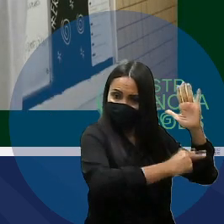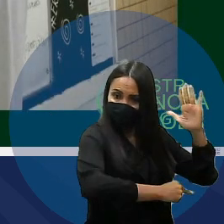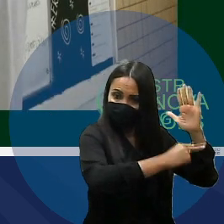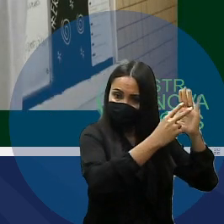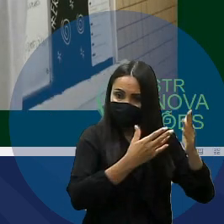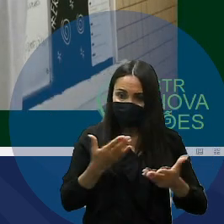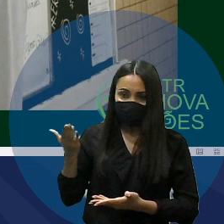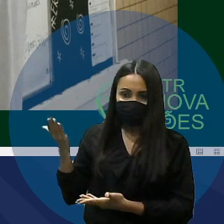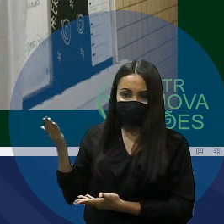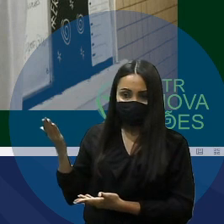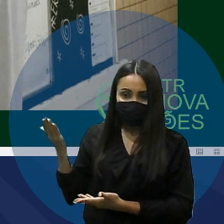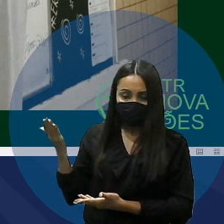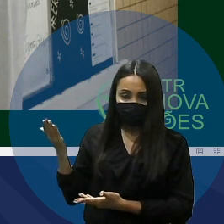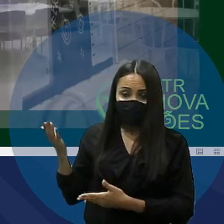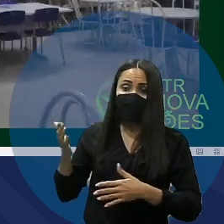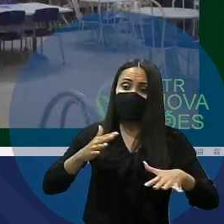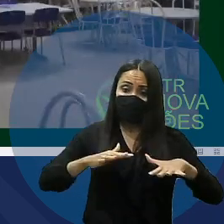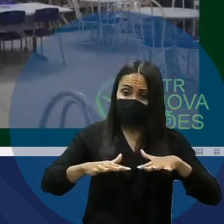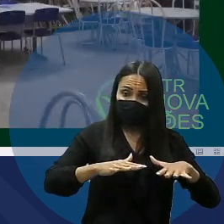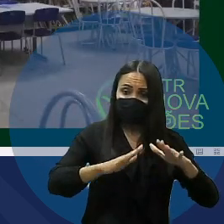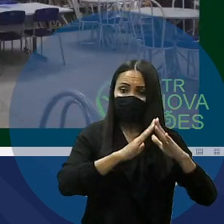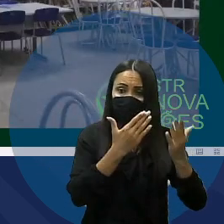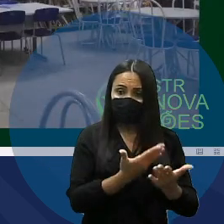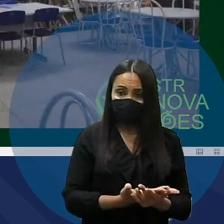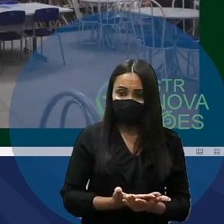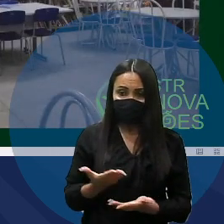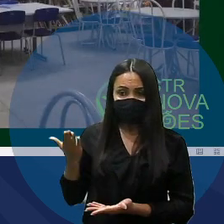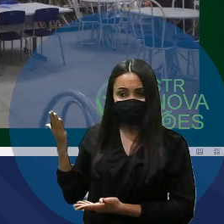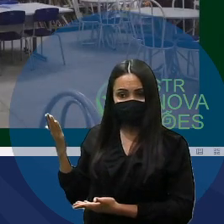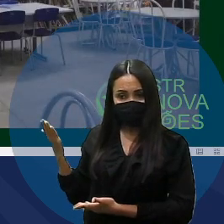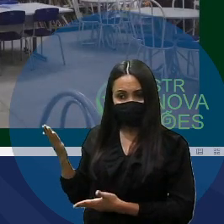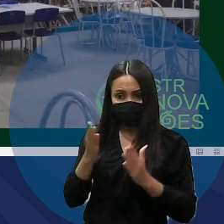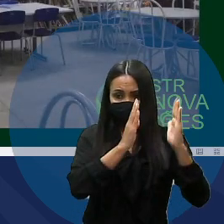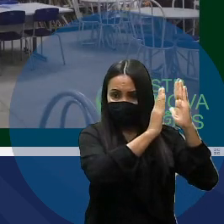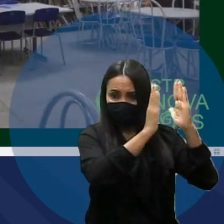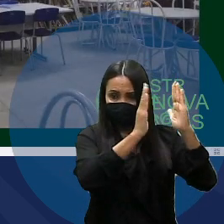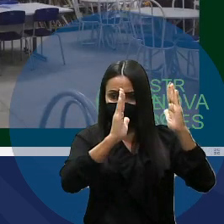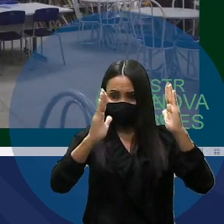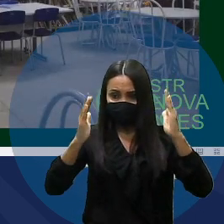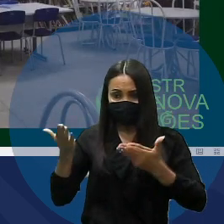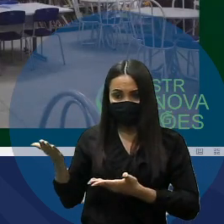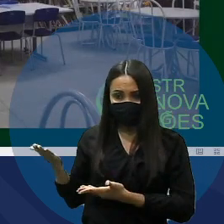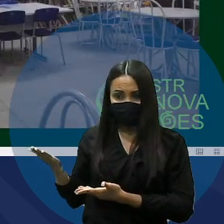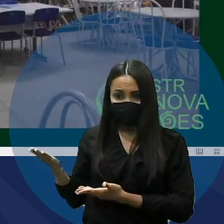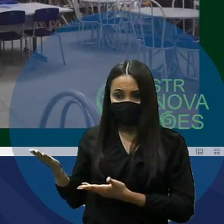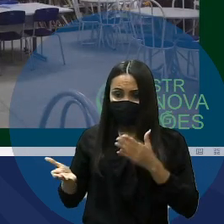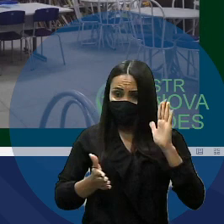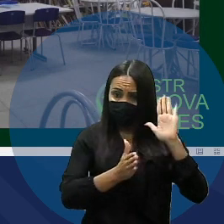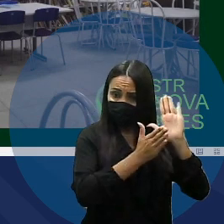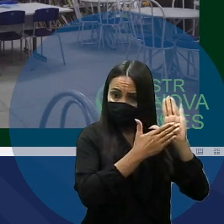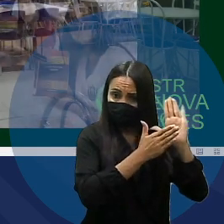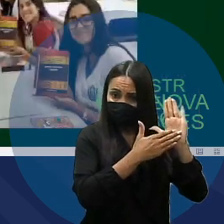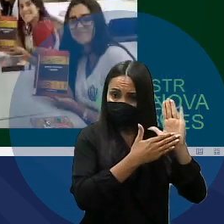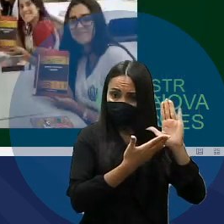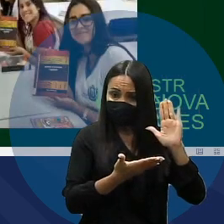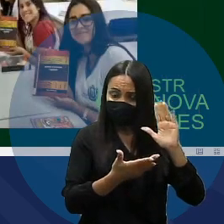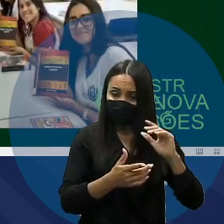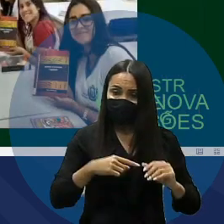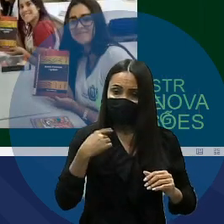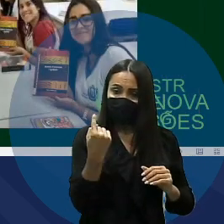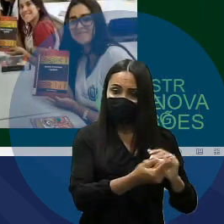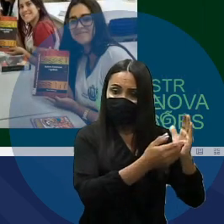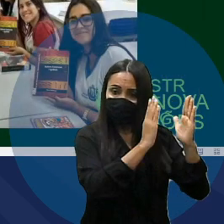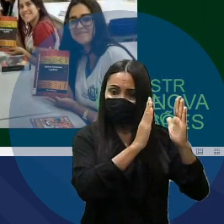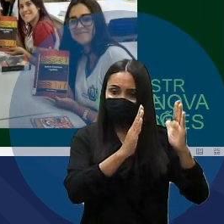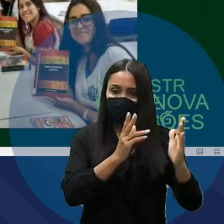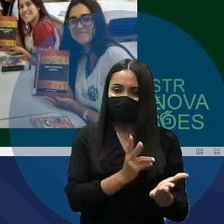atividades movimentaram nossa escola, né? Aí são eles colocando as propostas, essa era a nossa biblioteca,